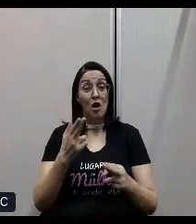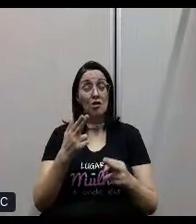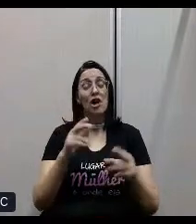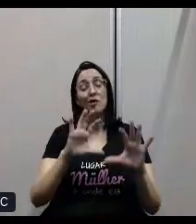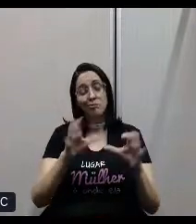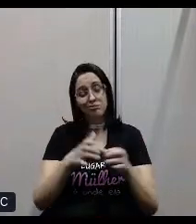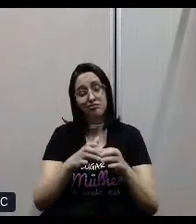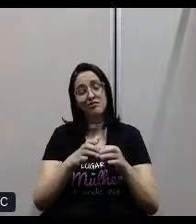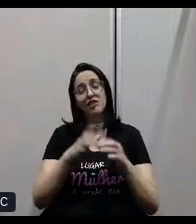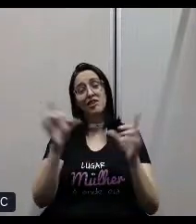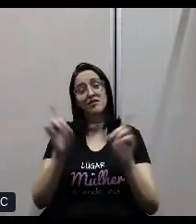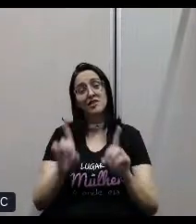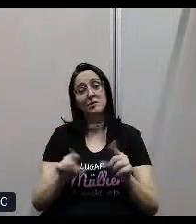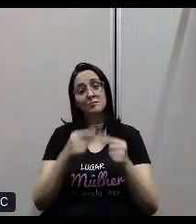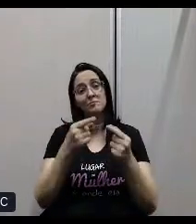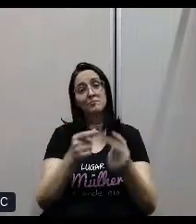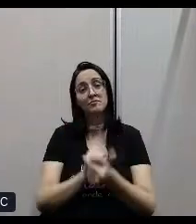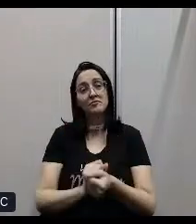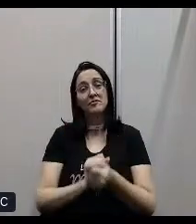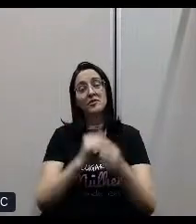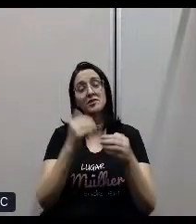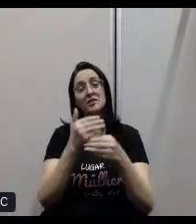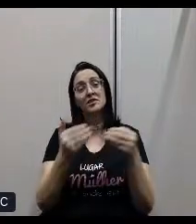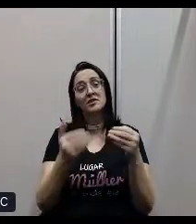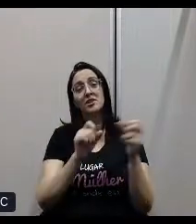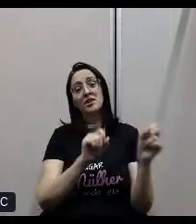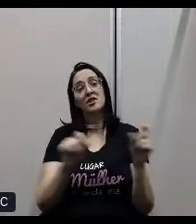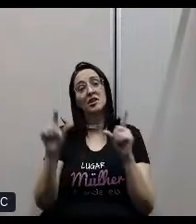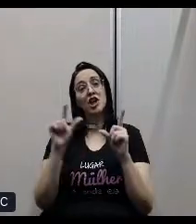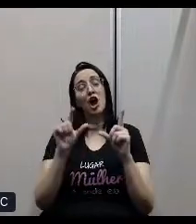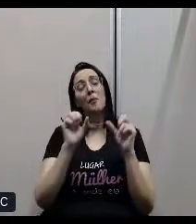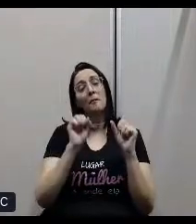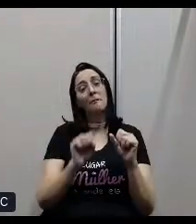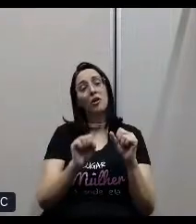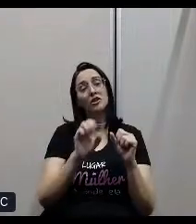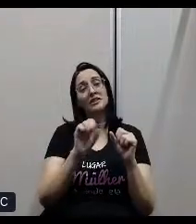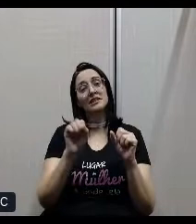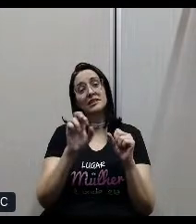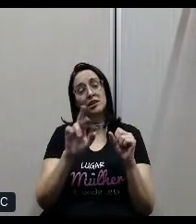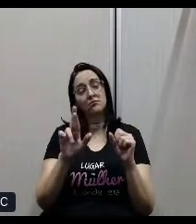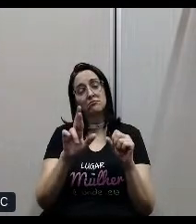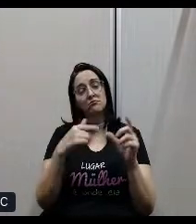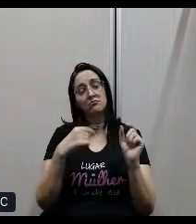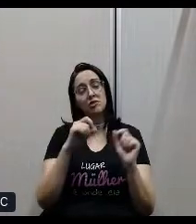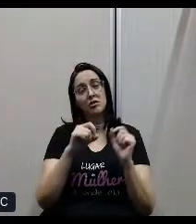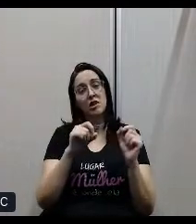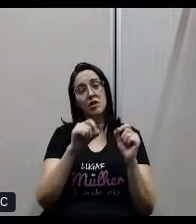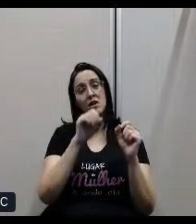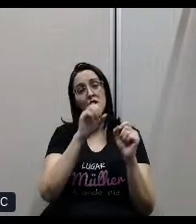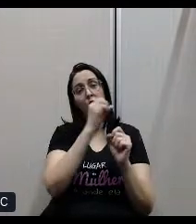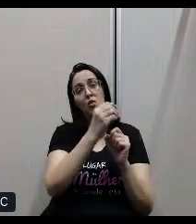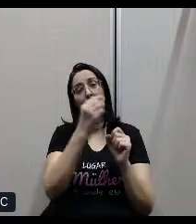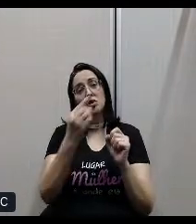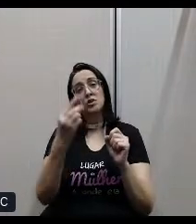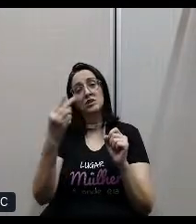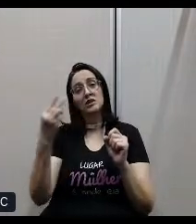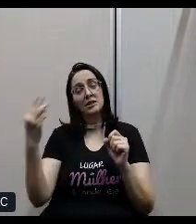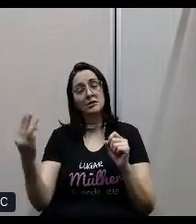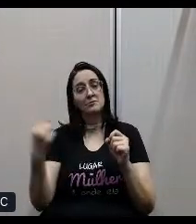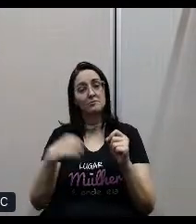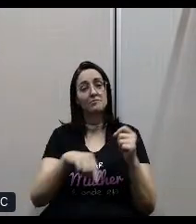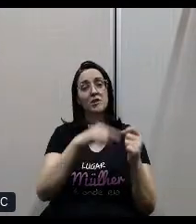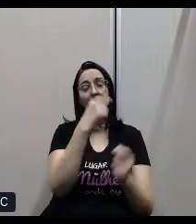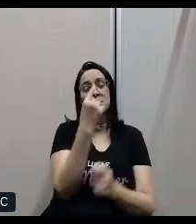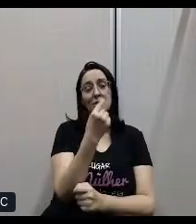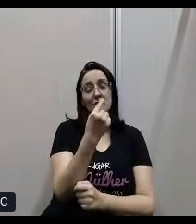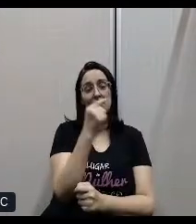Passando aqui do slide, o título tem pode ser, e 3 bolinhas com numerações que vão de 1 a 3, 1, 2, 3. Na primeira,